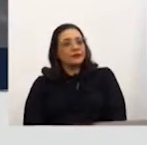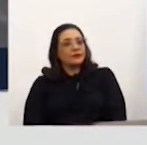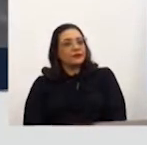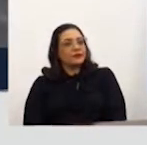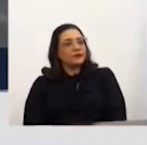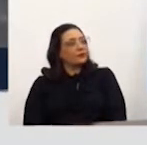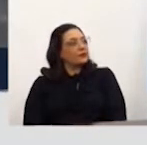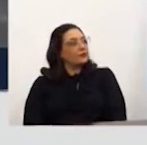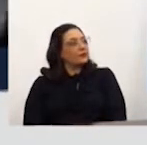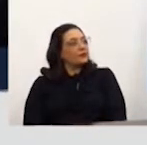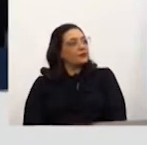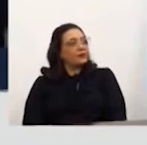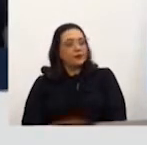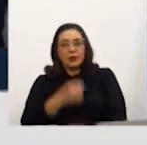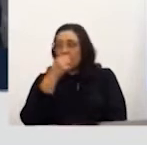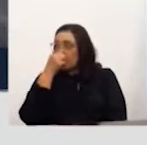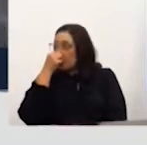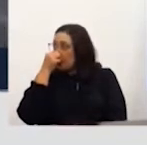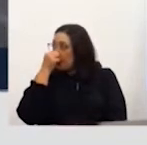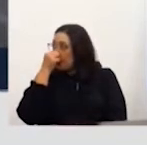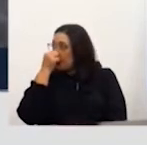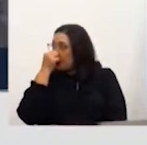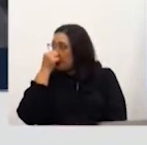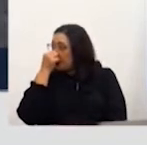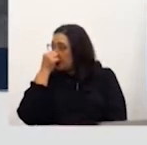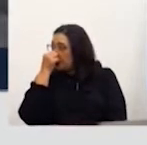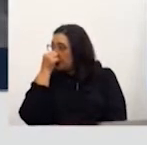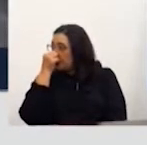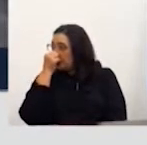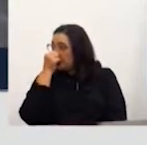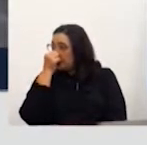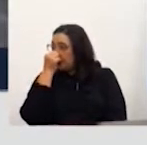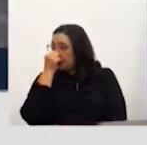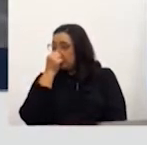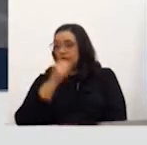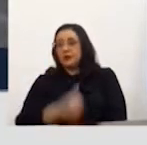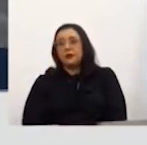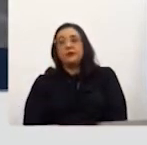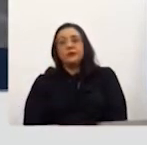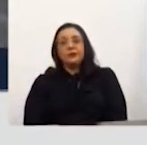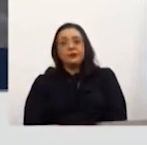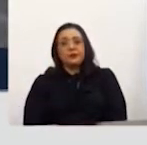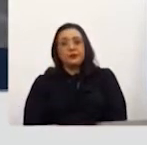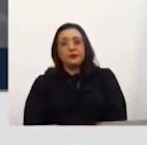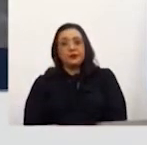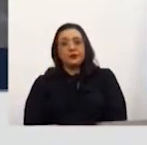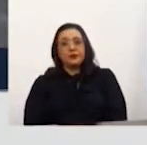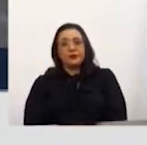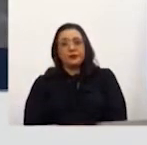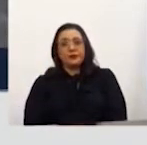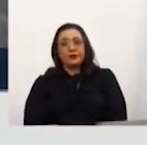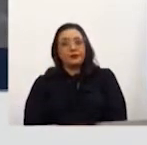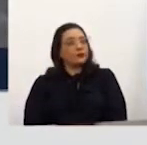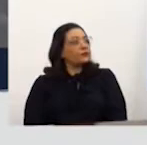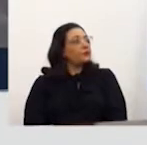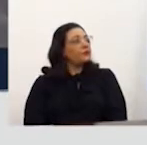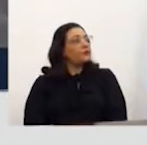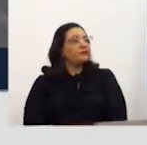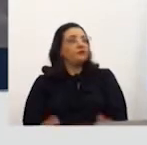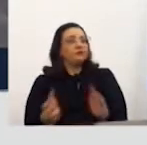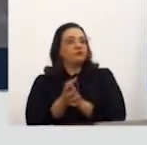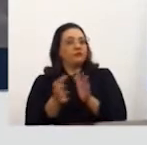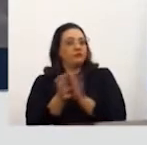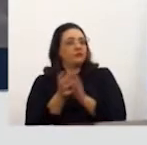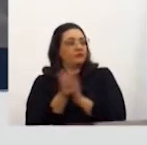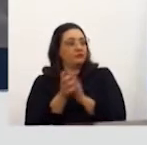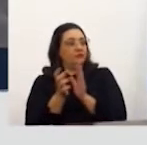desenvolvido em benefício de muitas crianças do município há quase 15 anos. A autoria da homenagem partiu do vereador professor